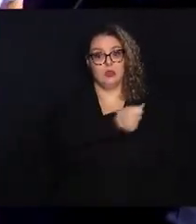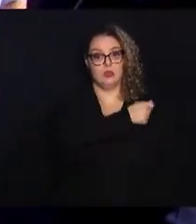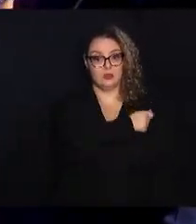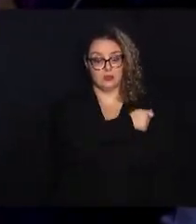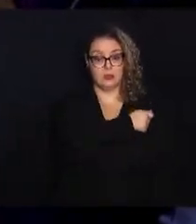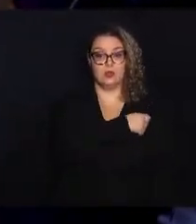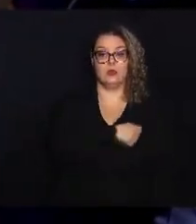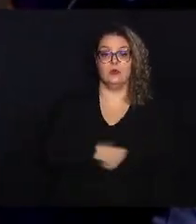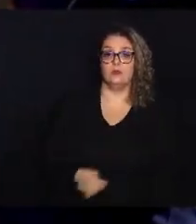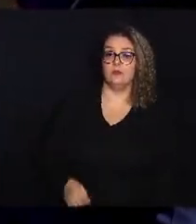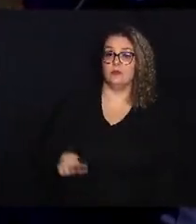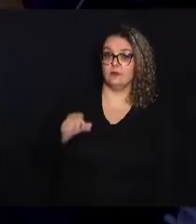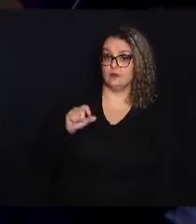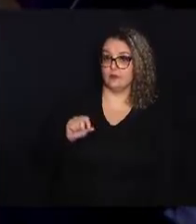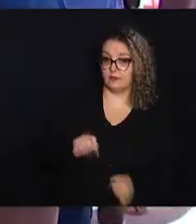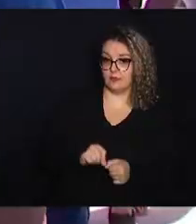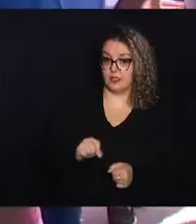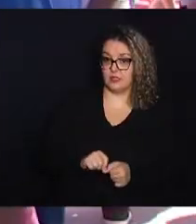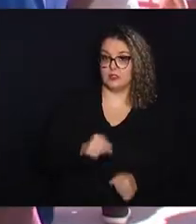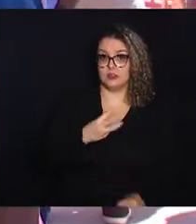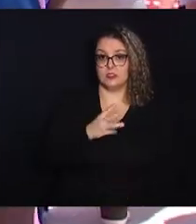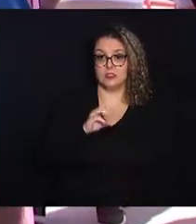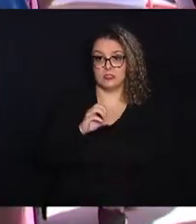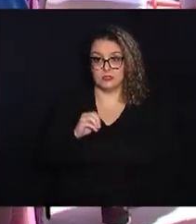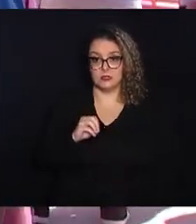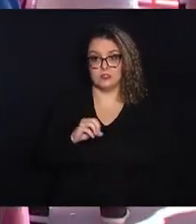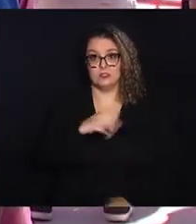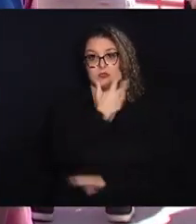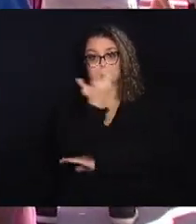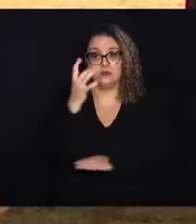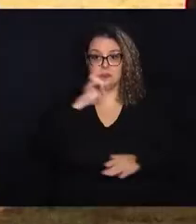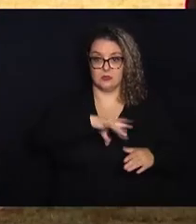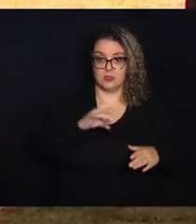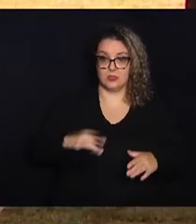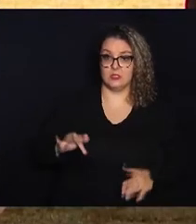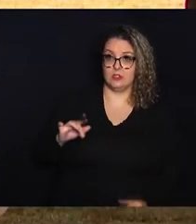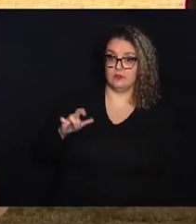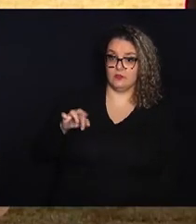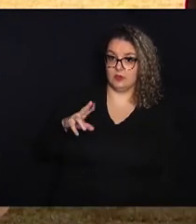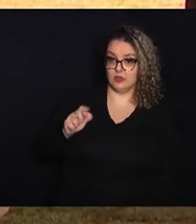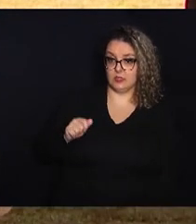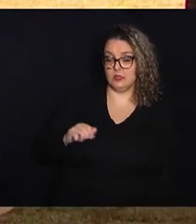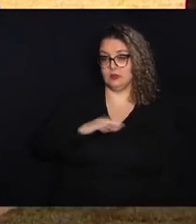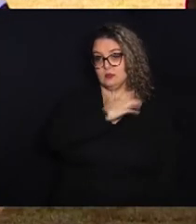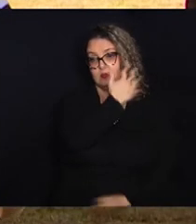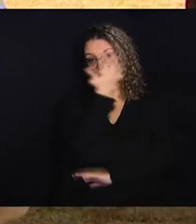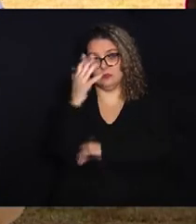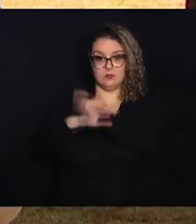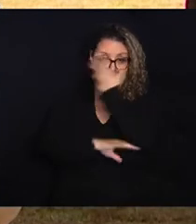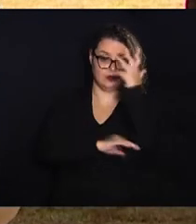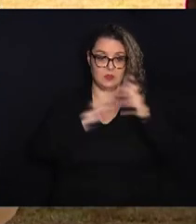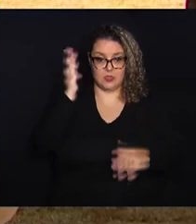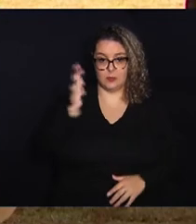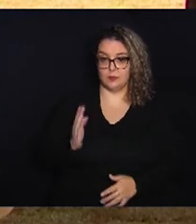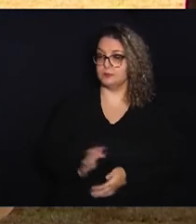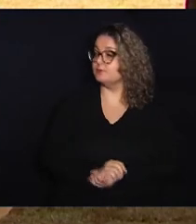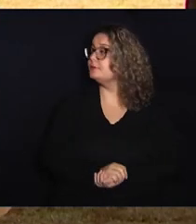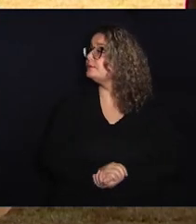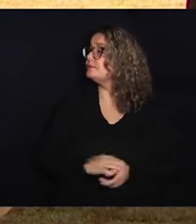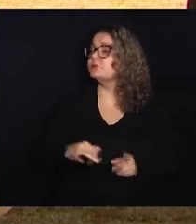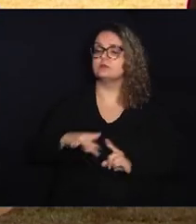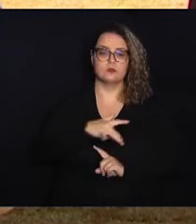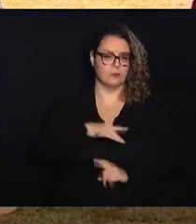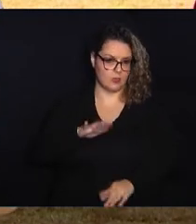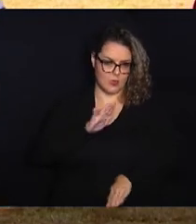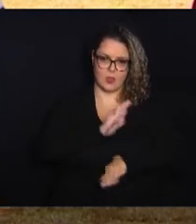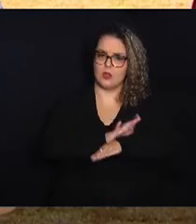Foram plantadas 300 árvores nativas da flora brasileira. A questão ambiental contribui contribuir, sem sombra de